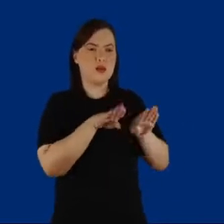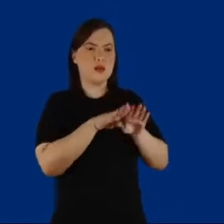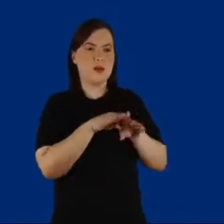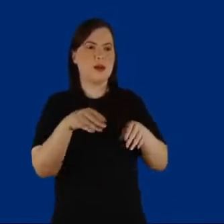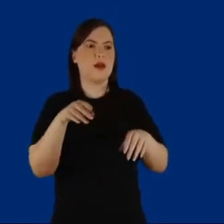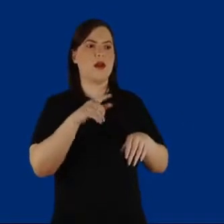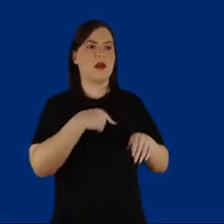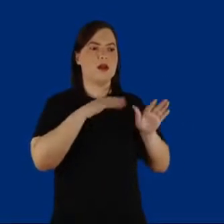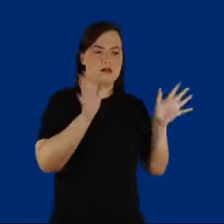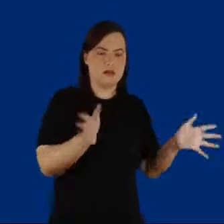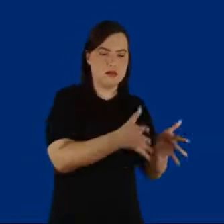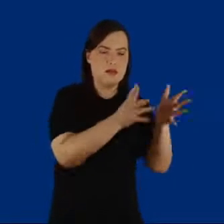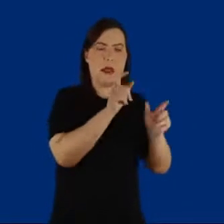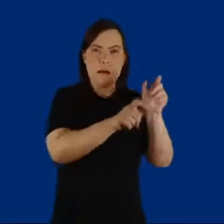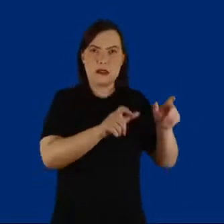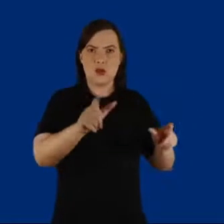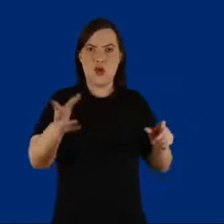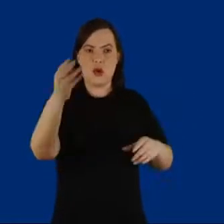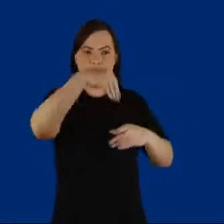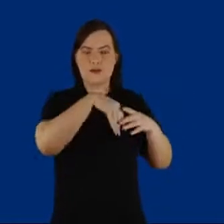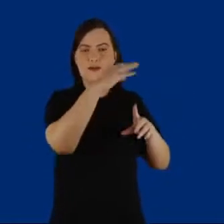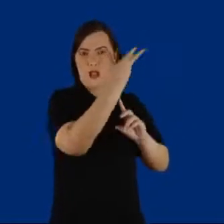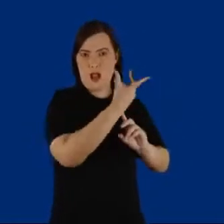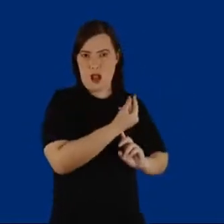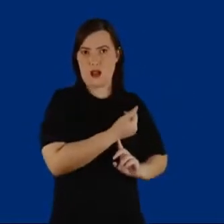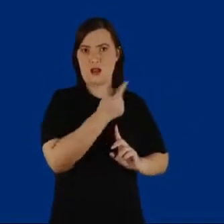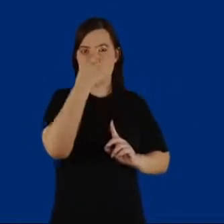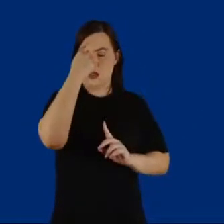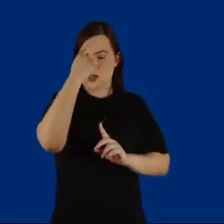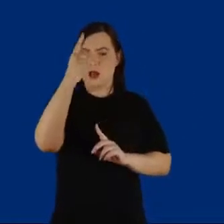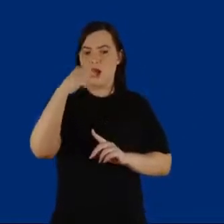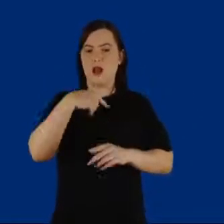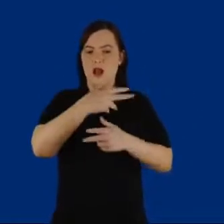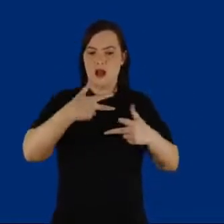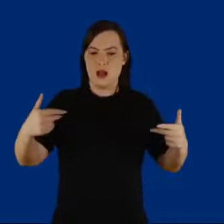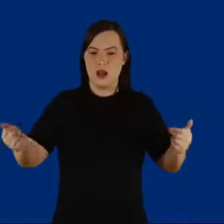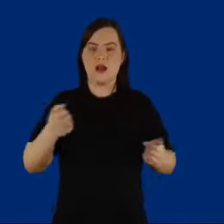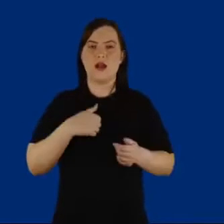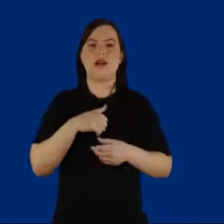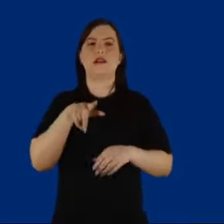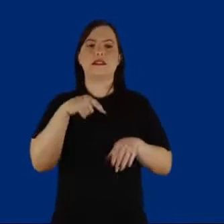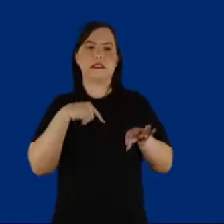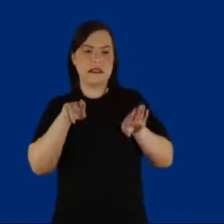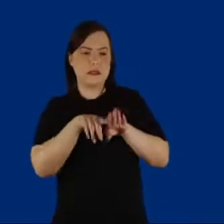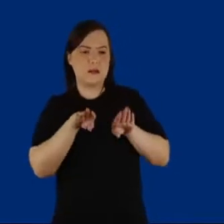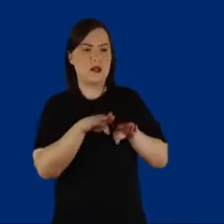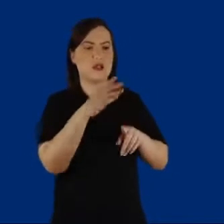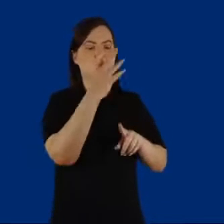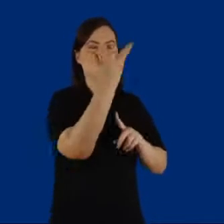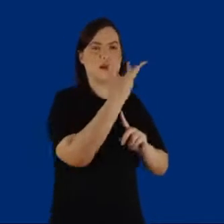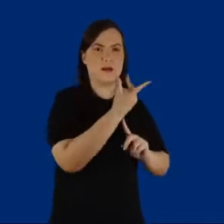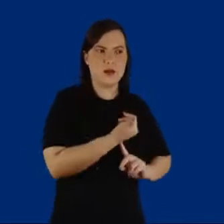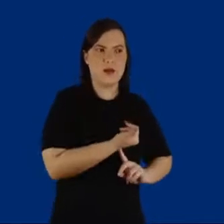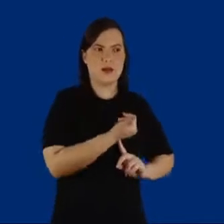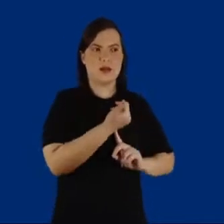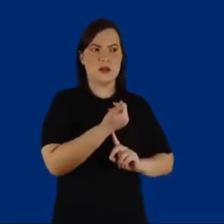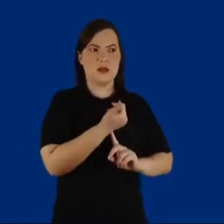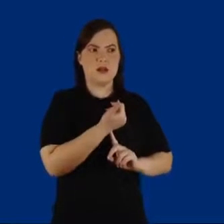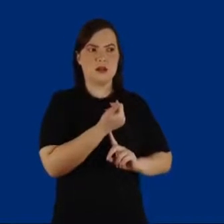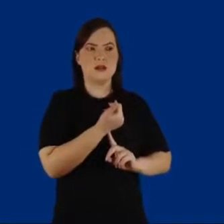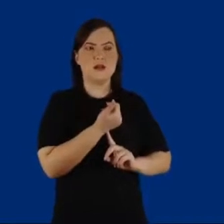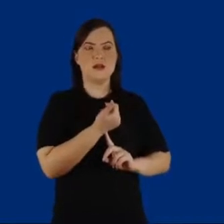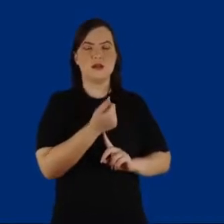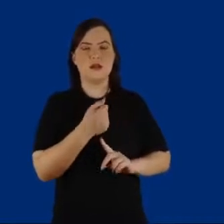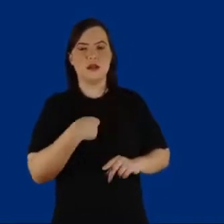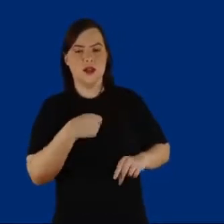as pessoas através da arte. Na Índia, a arte é muito importante. Muitas vezes os traumas são